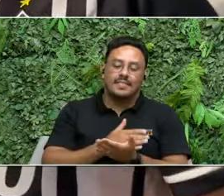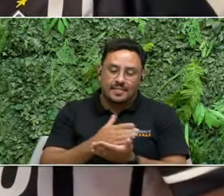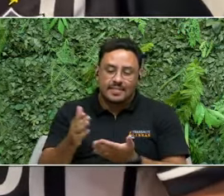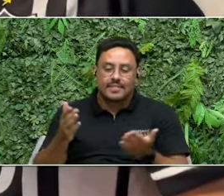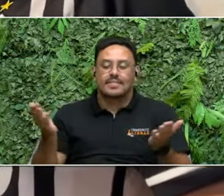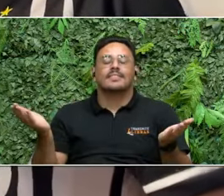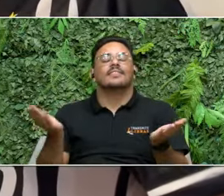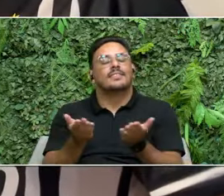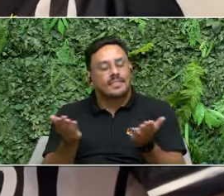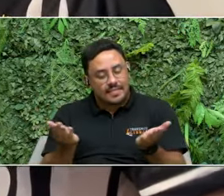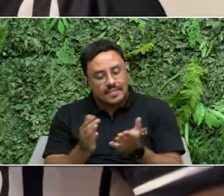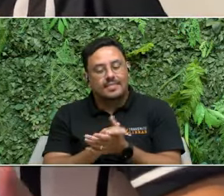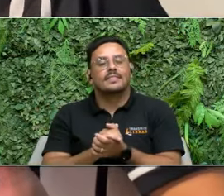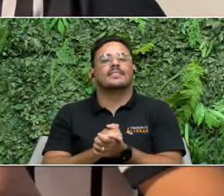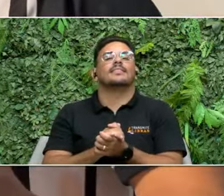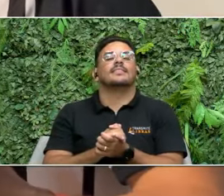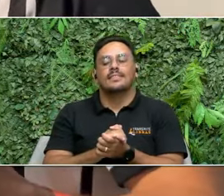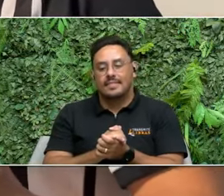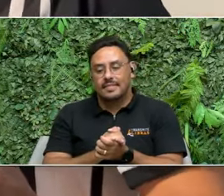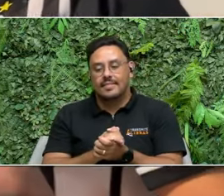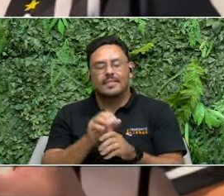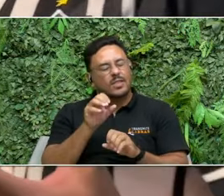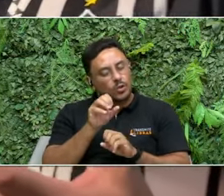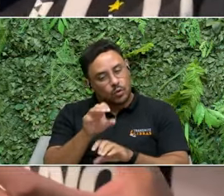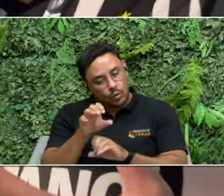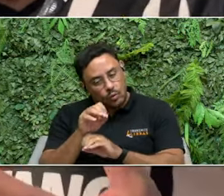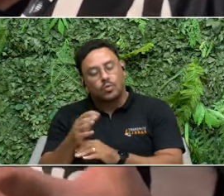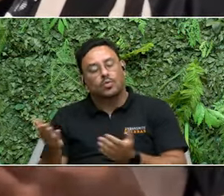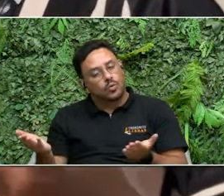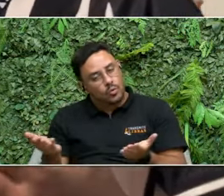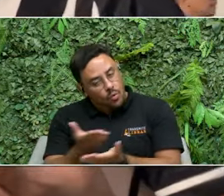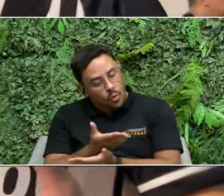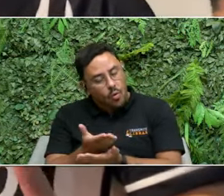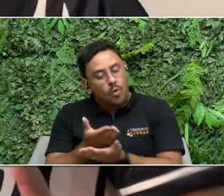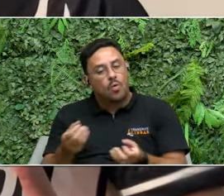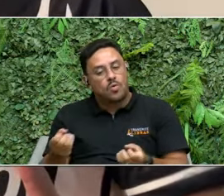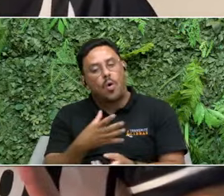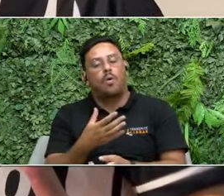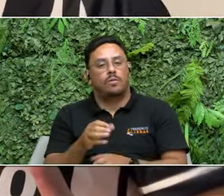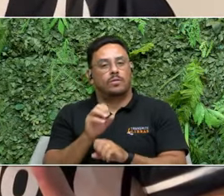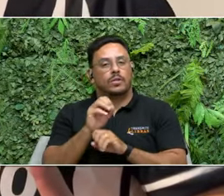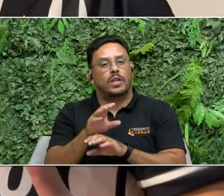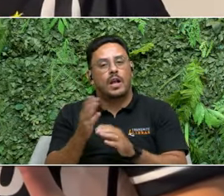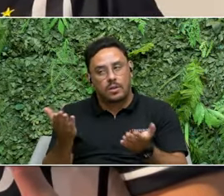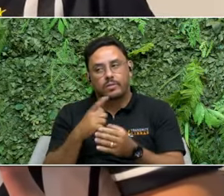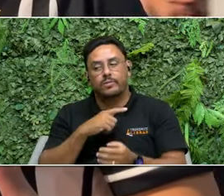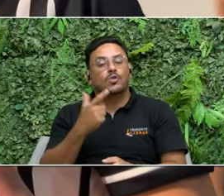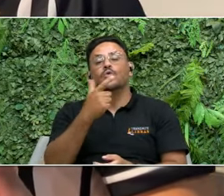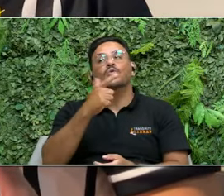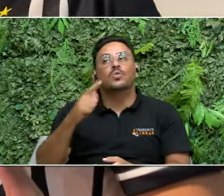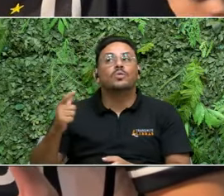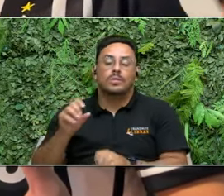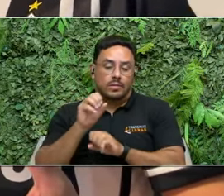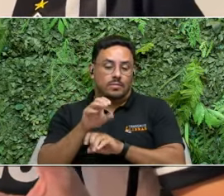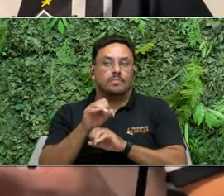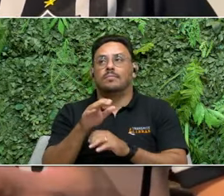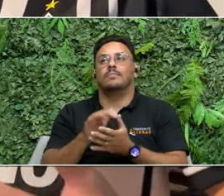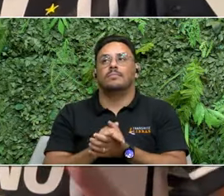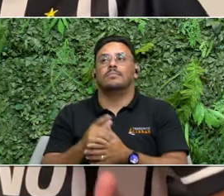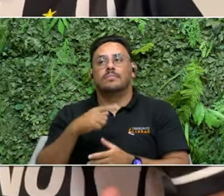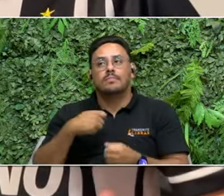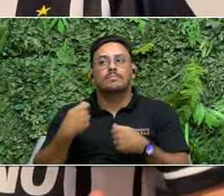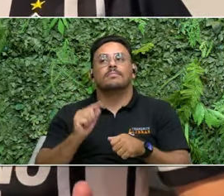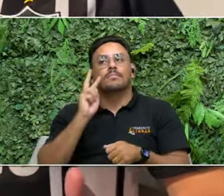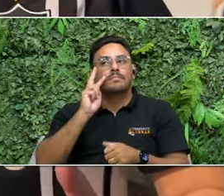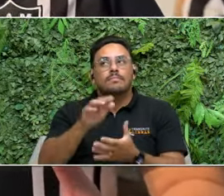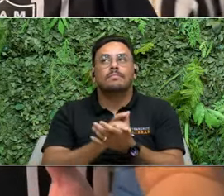agora né técnico novo Gabriel milito primeiro jogo nós temos um treinador esse ano a gente não tinha treinador né então a gente tem que